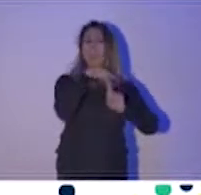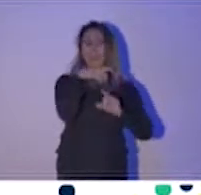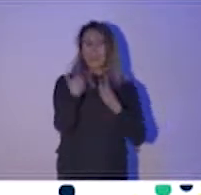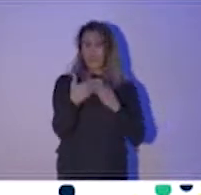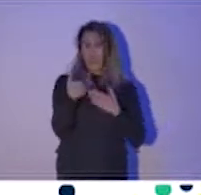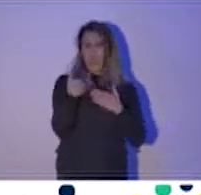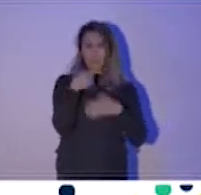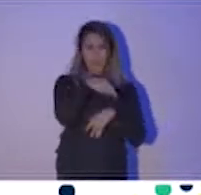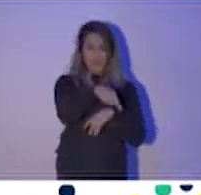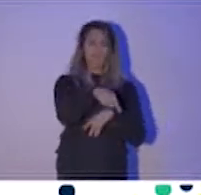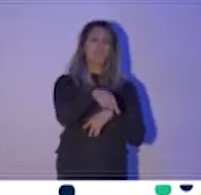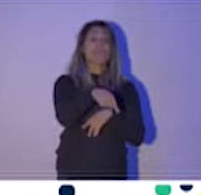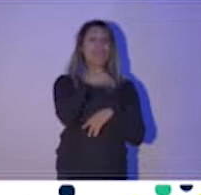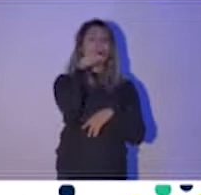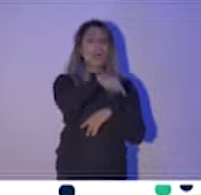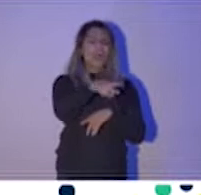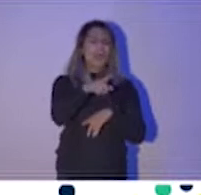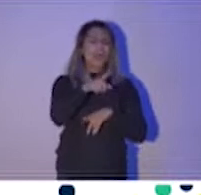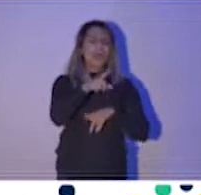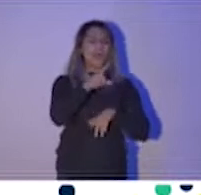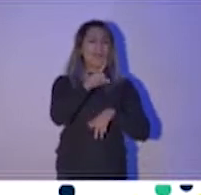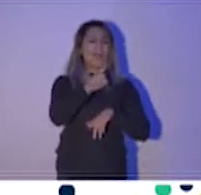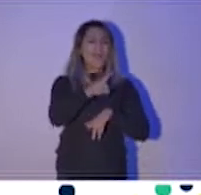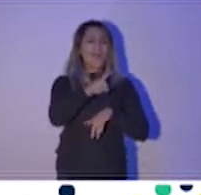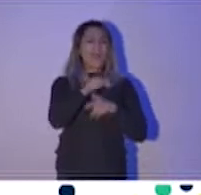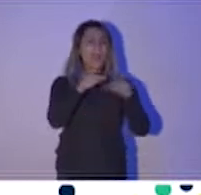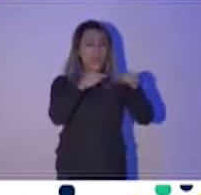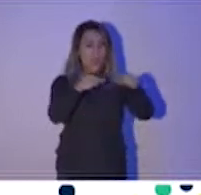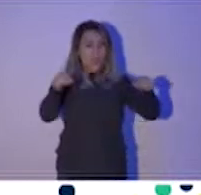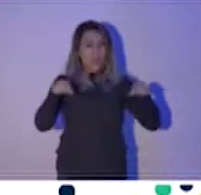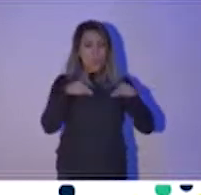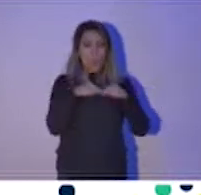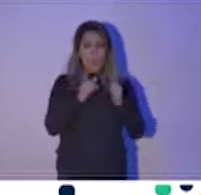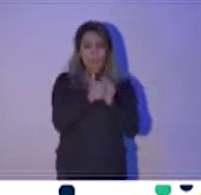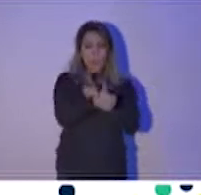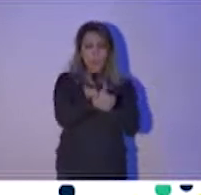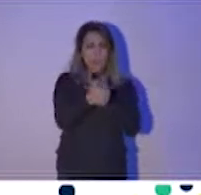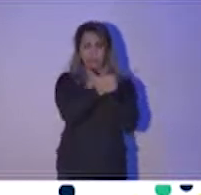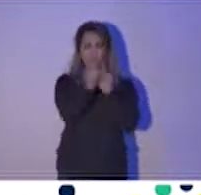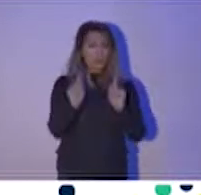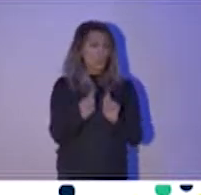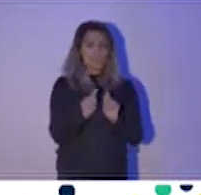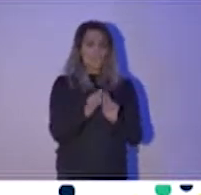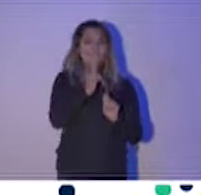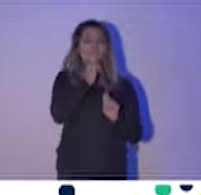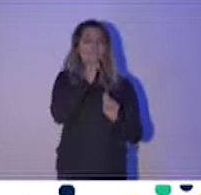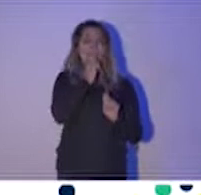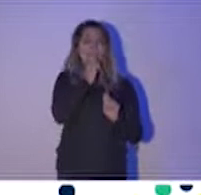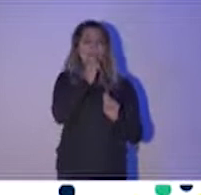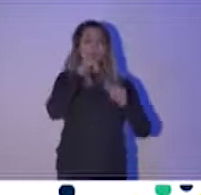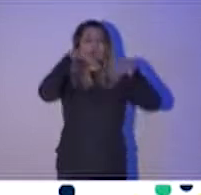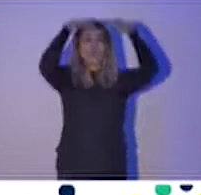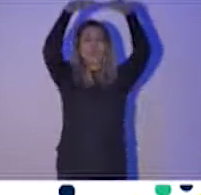escola. Essa escola era uma escola que não tinha quadra. Quando chovia, nós andávamos. Nós não